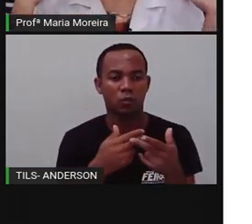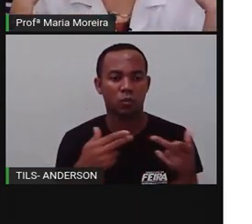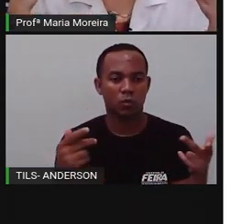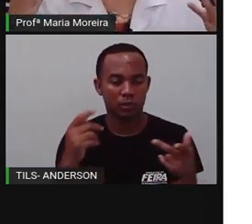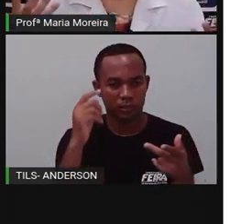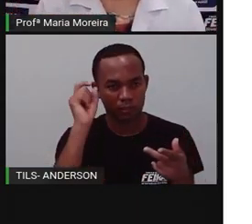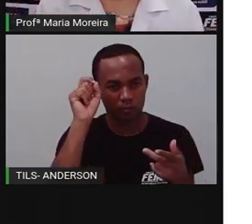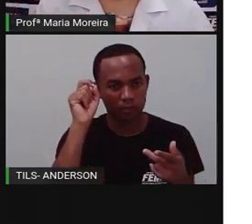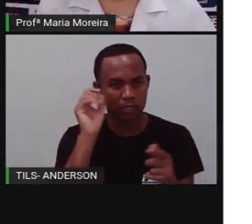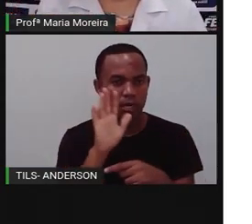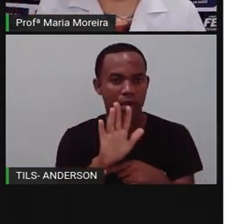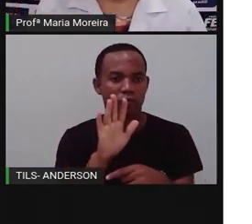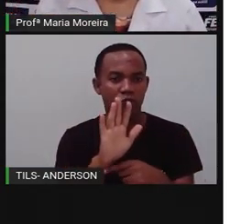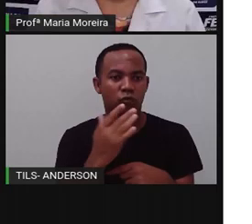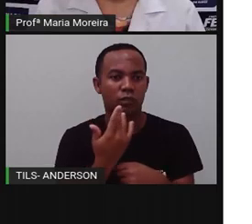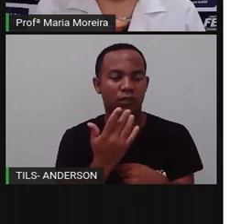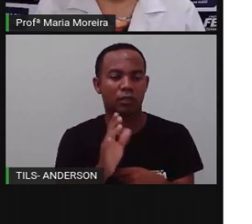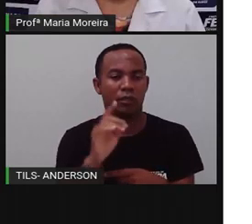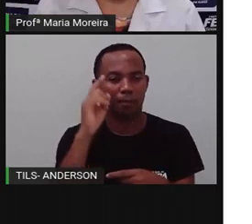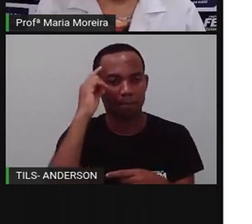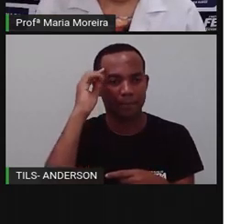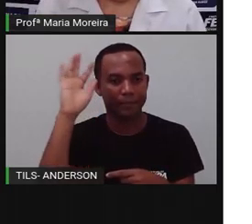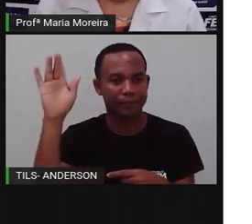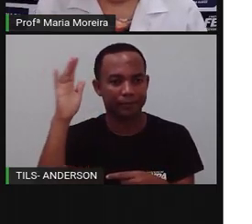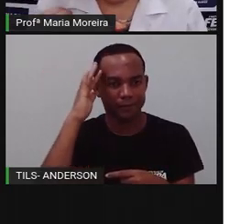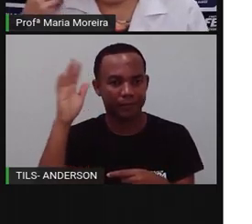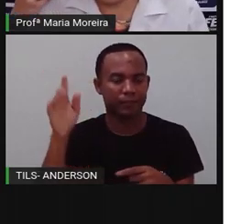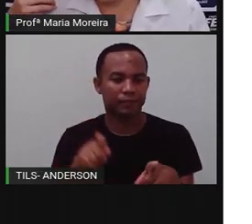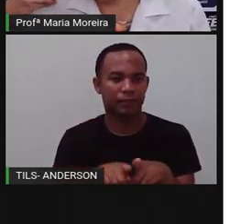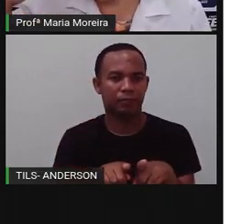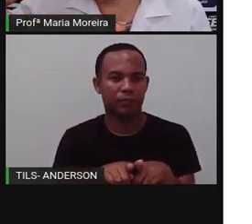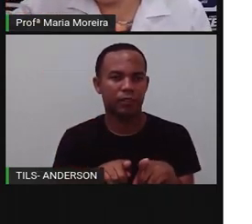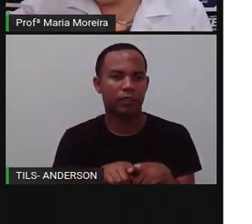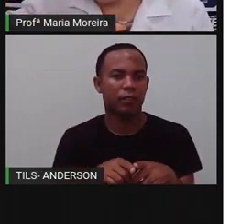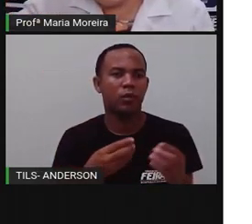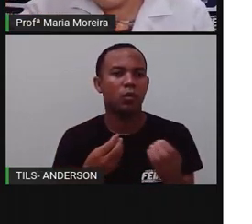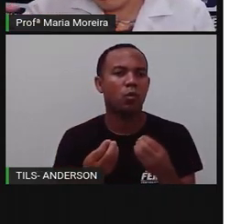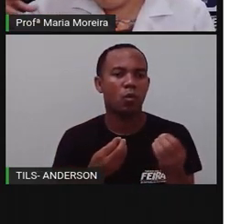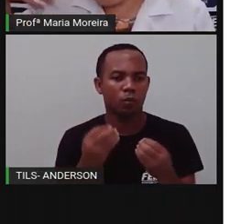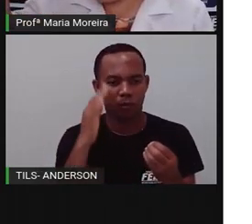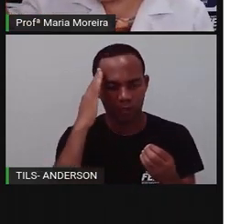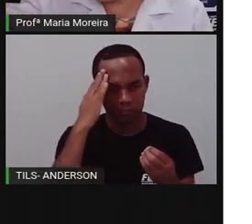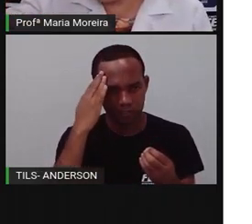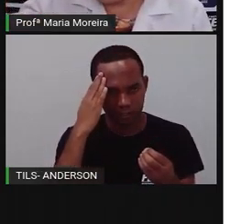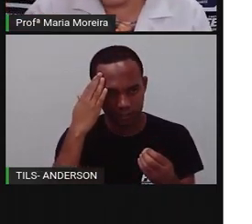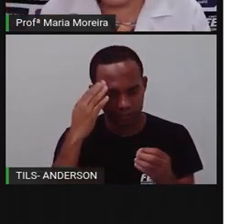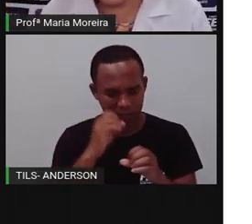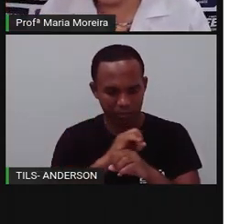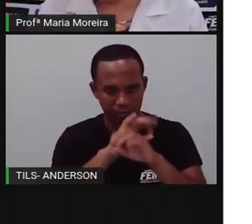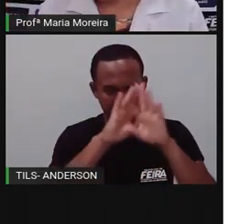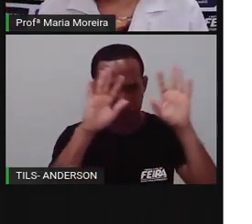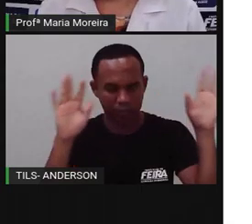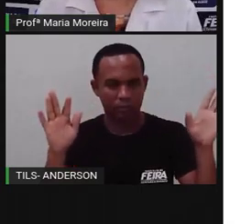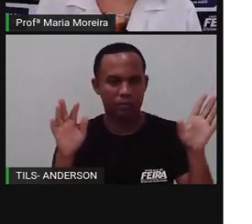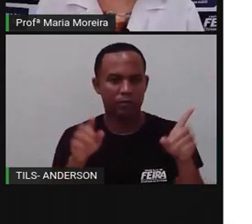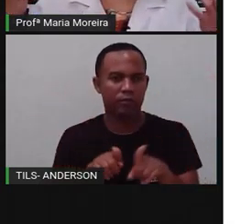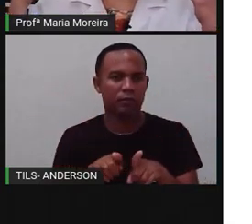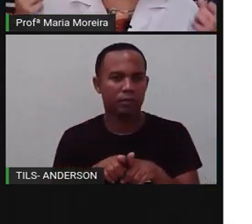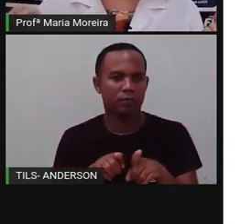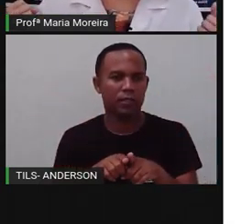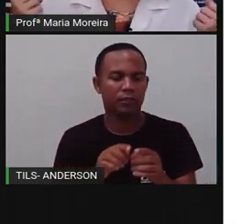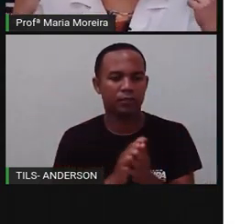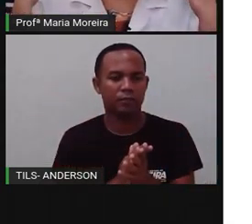vão auxiliar vocês na interpretação de texto. É o entender o texto, é o compreender o que está ali. E aí, quando a